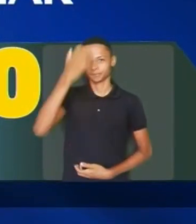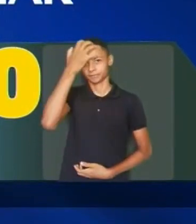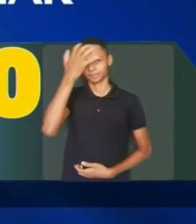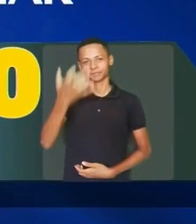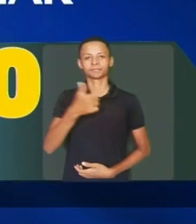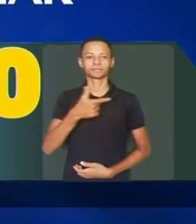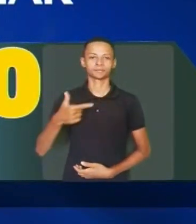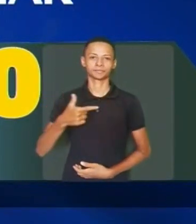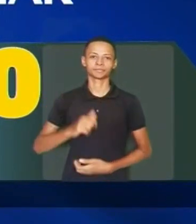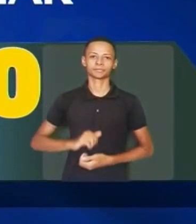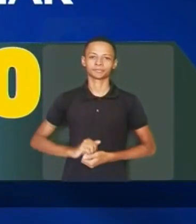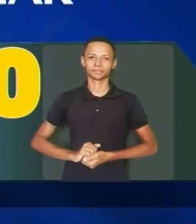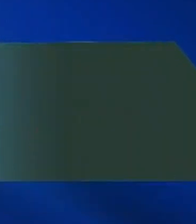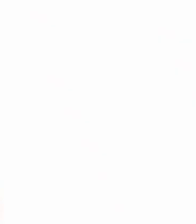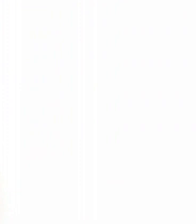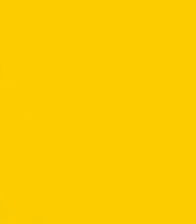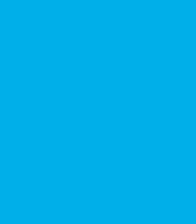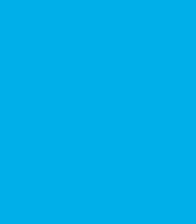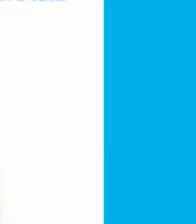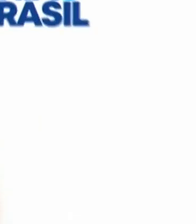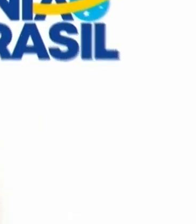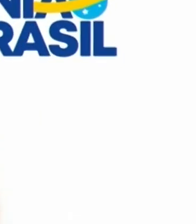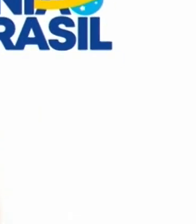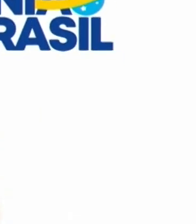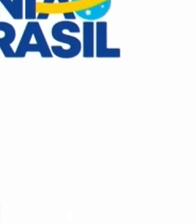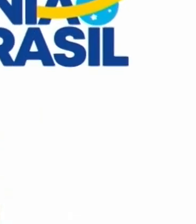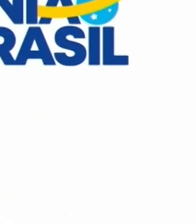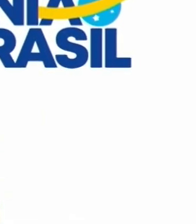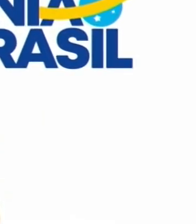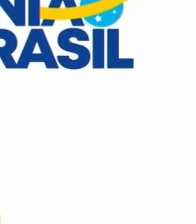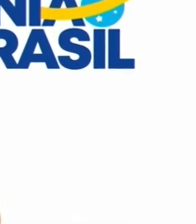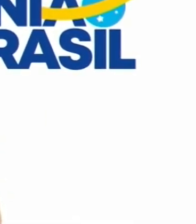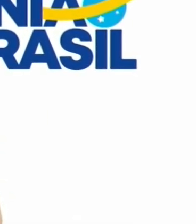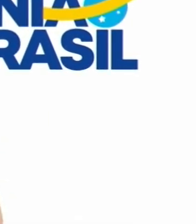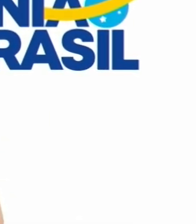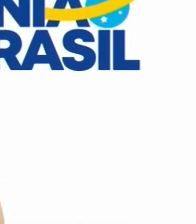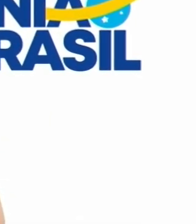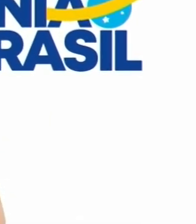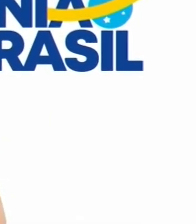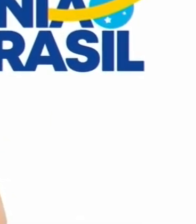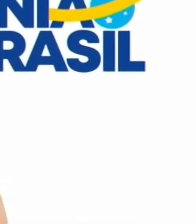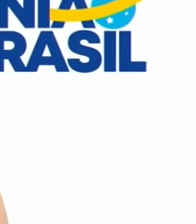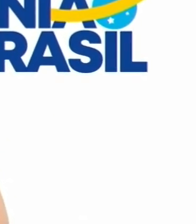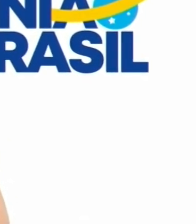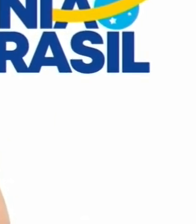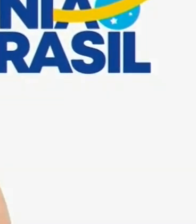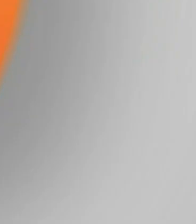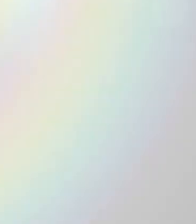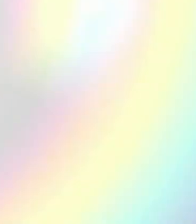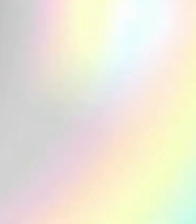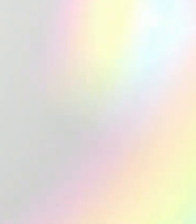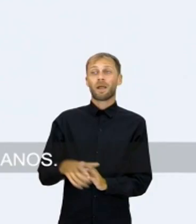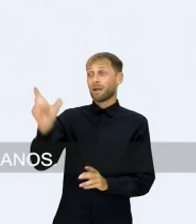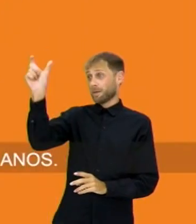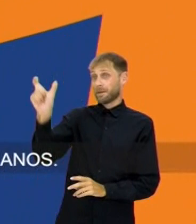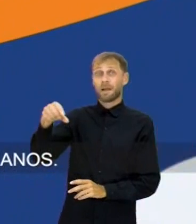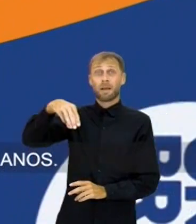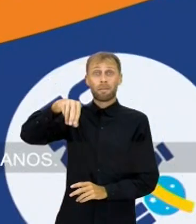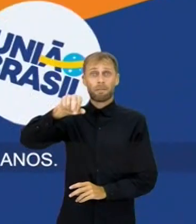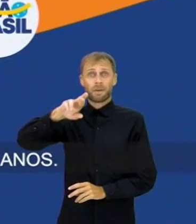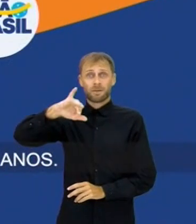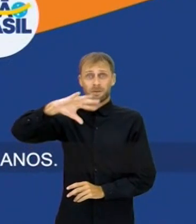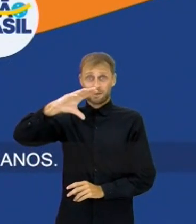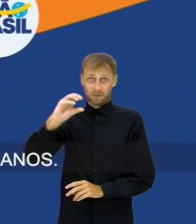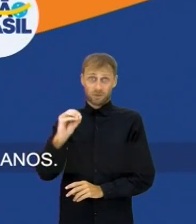Dimas, 22. Vote nos deputados do União Brasil, que apoiam professora Dorinha para o Senado. Sou doutor Maurício,